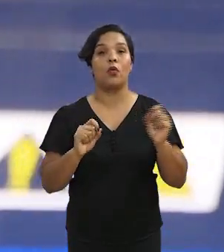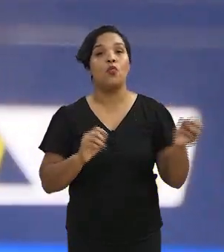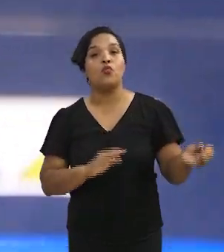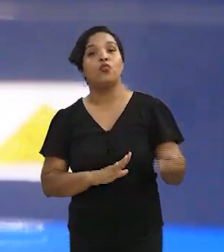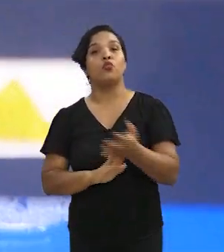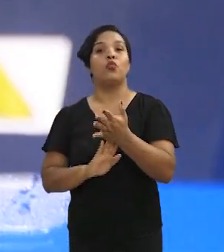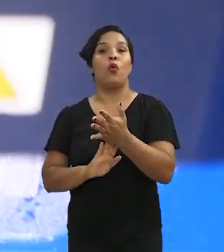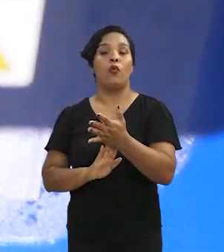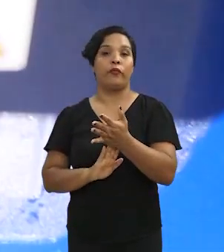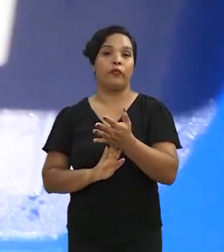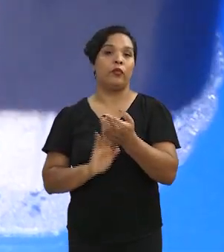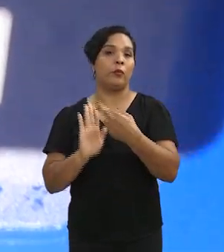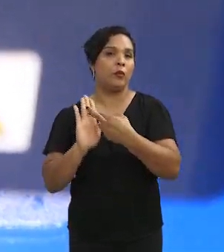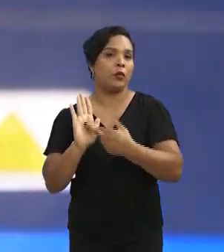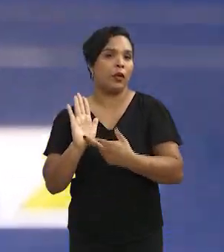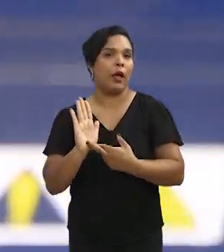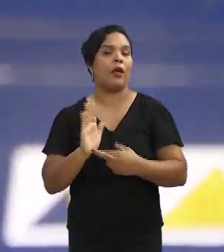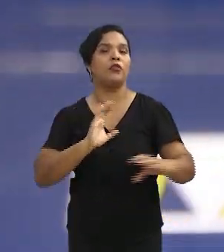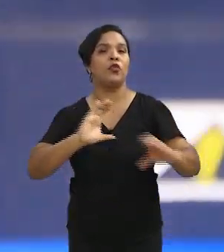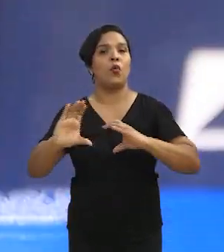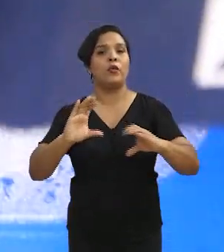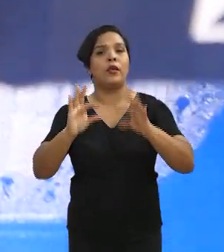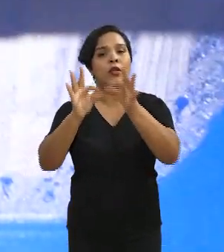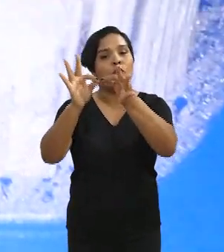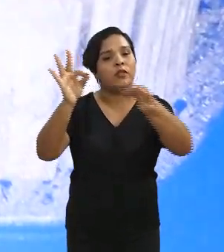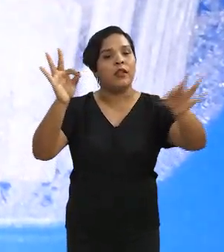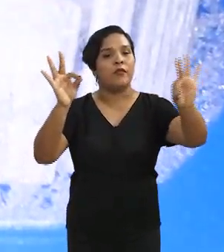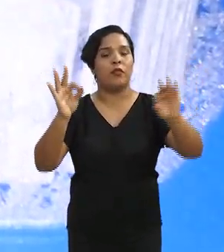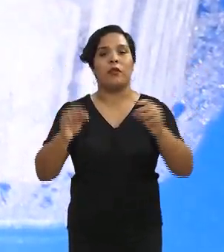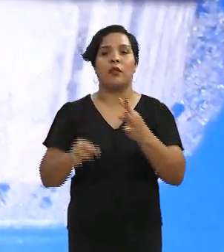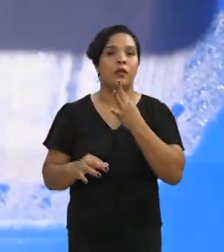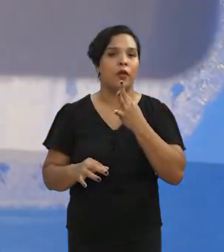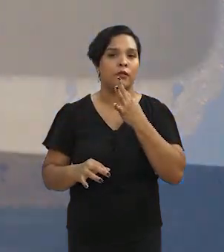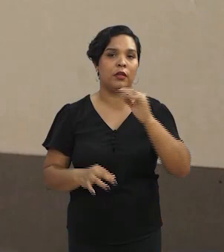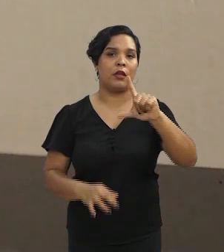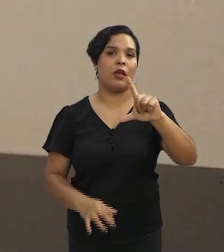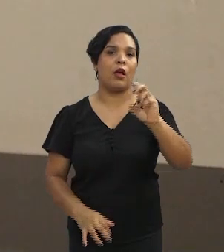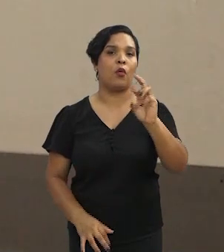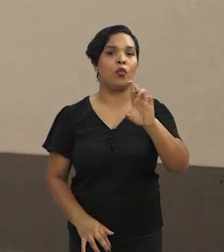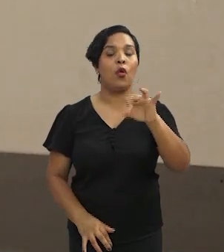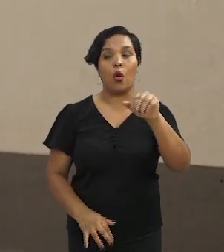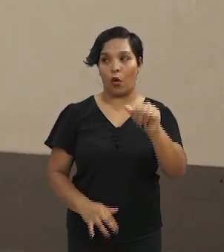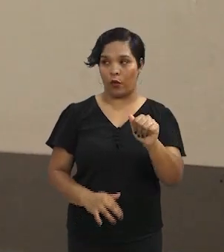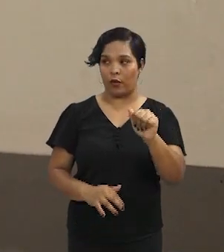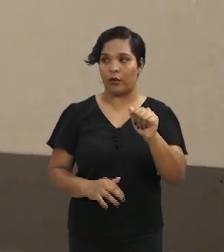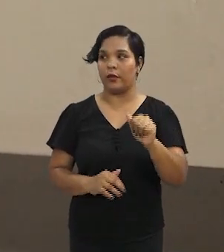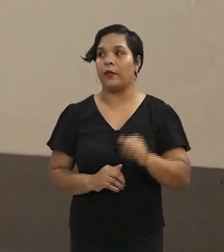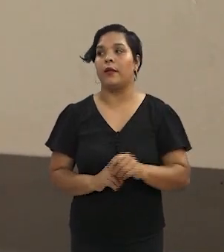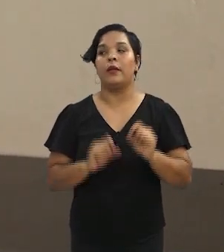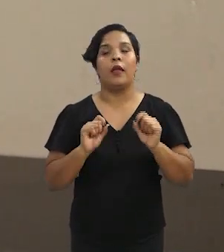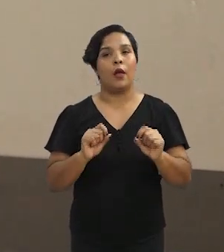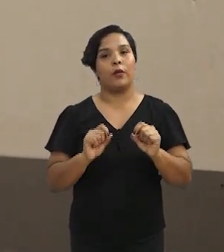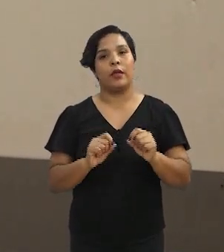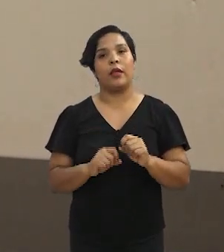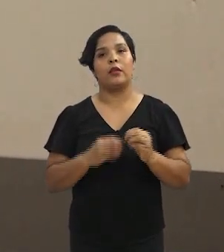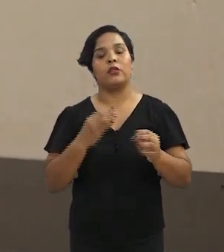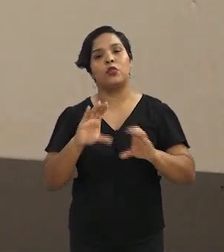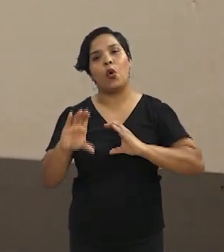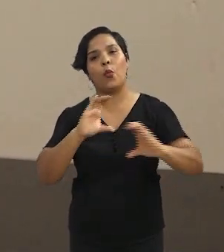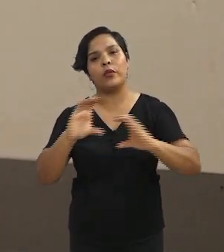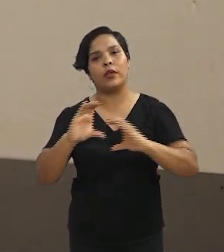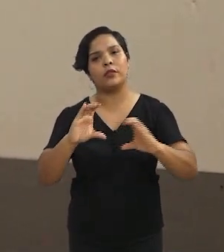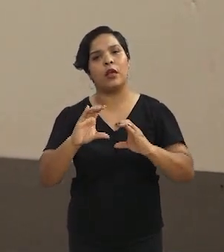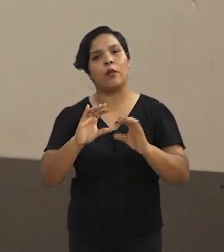prevê um novo protocolo de comunicação sem fio que não é muito conhecido, que é o LoRa. O LoRa, ele é um protocolo